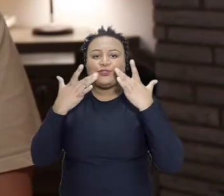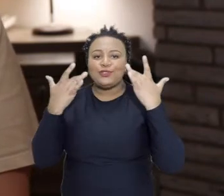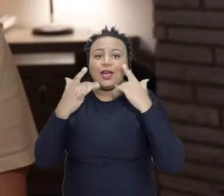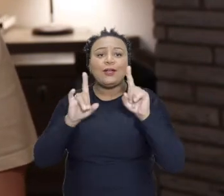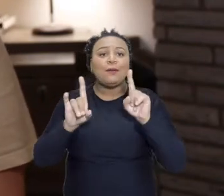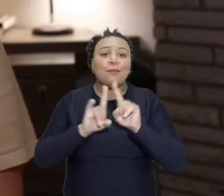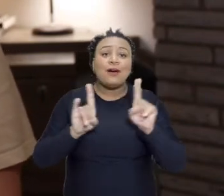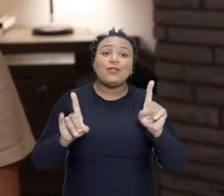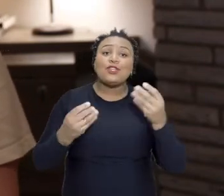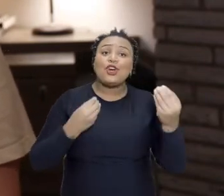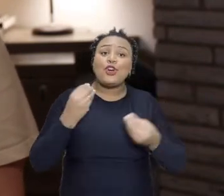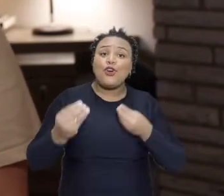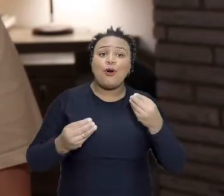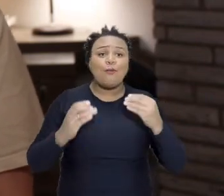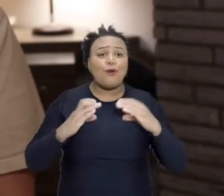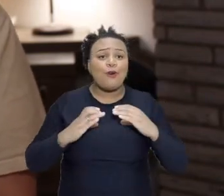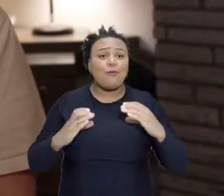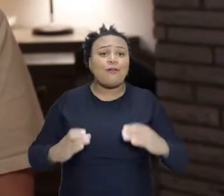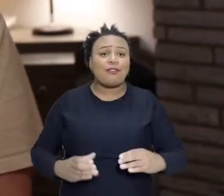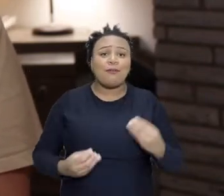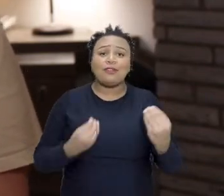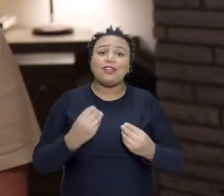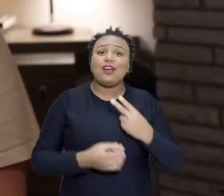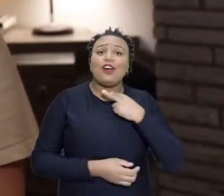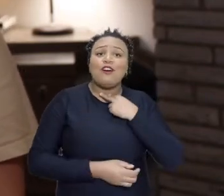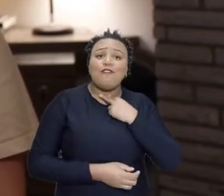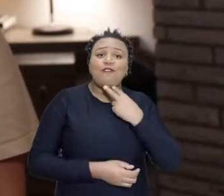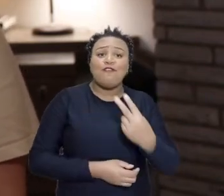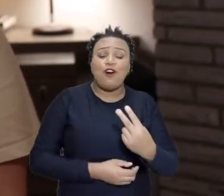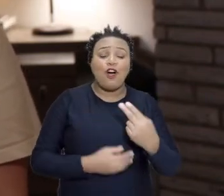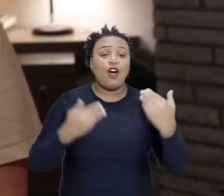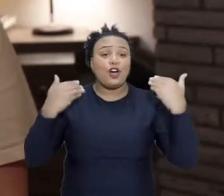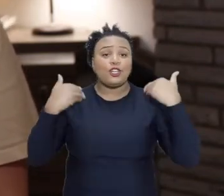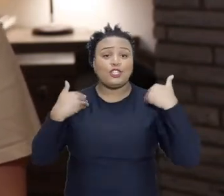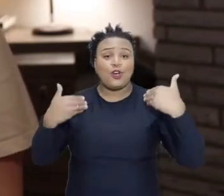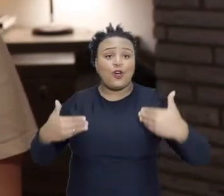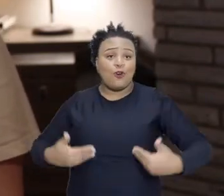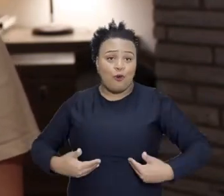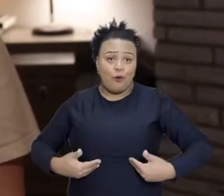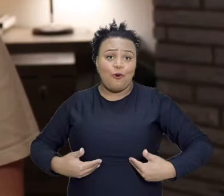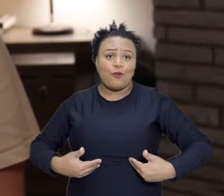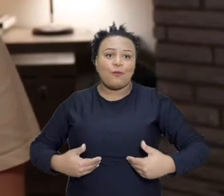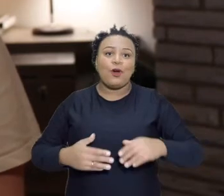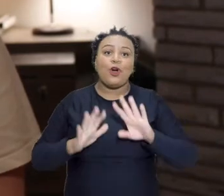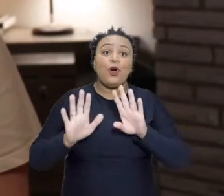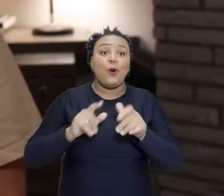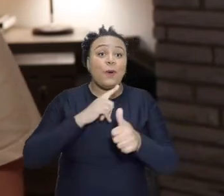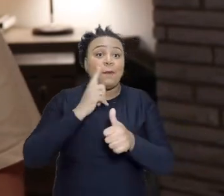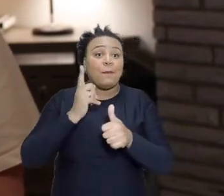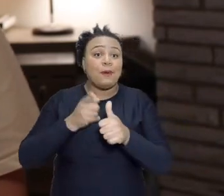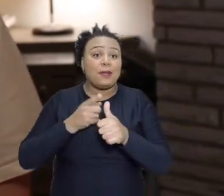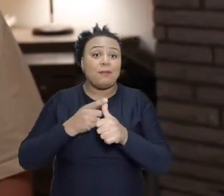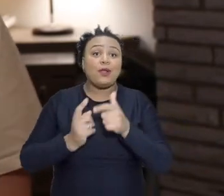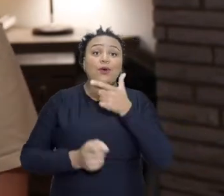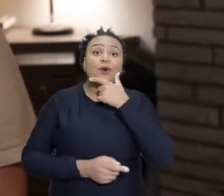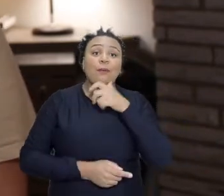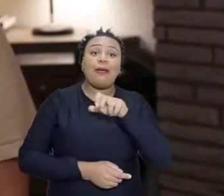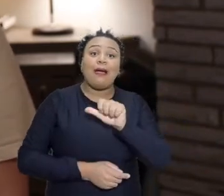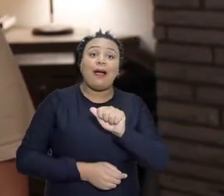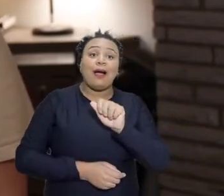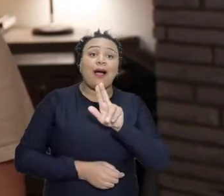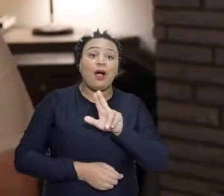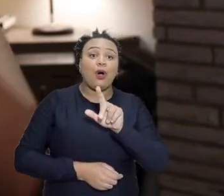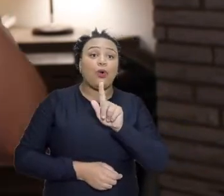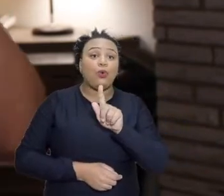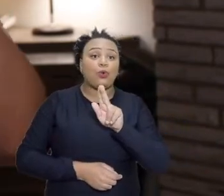se portar em relação à voz, em relação ao corpo. O primeiro deles é o Augusto Boal, que